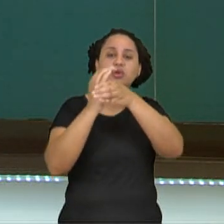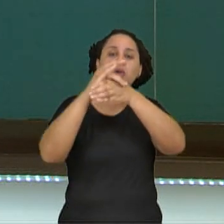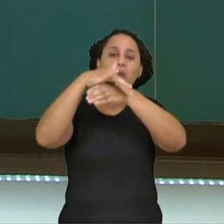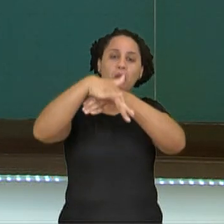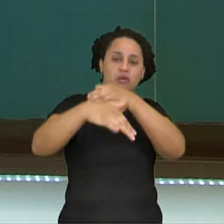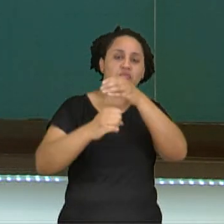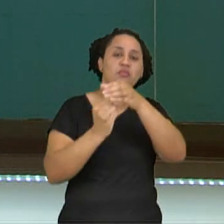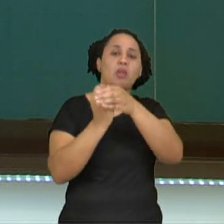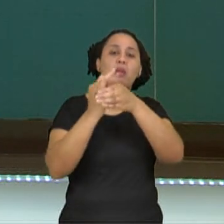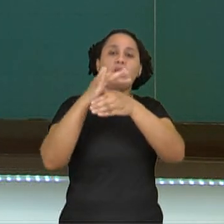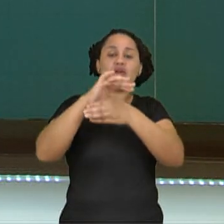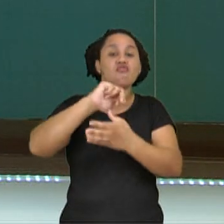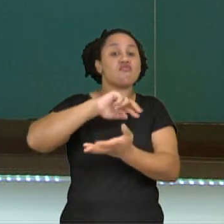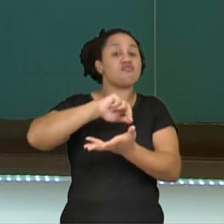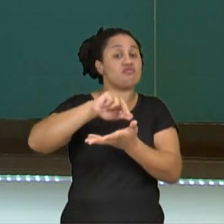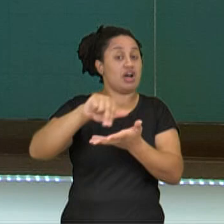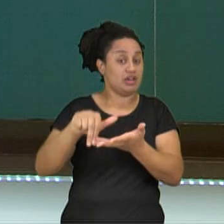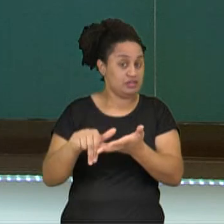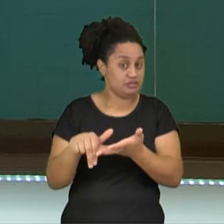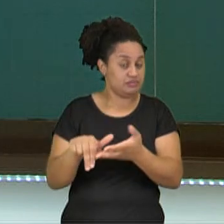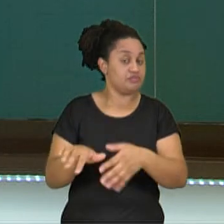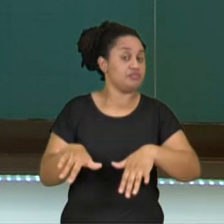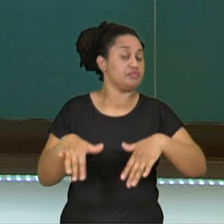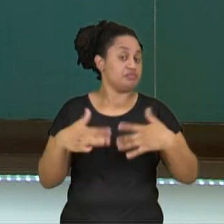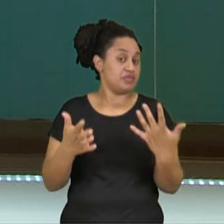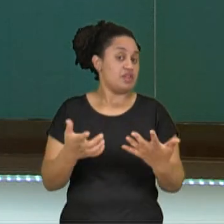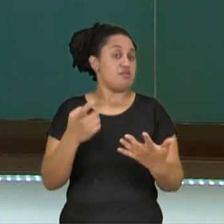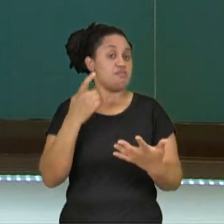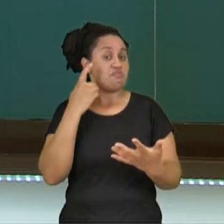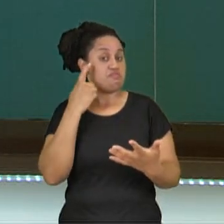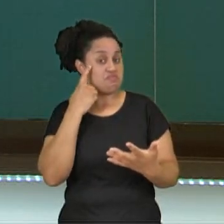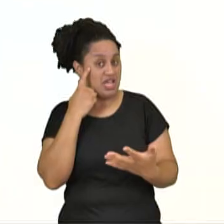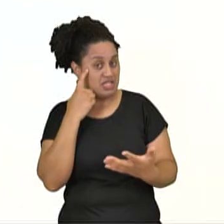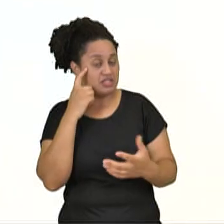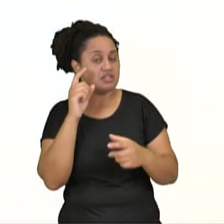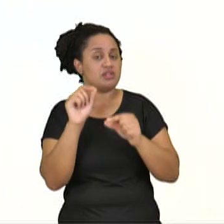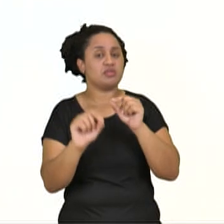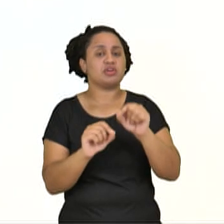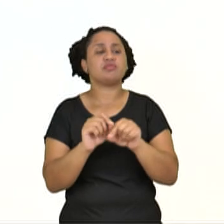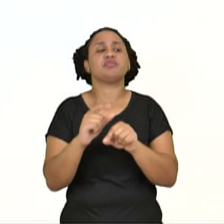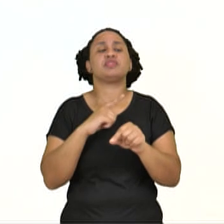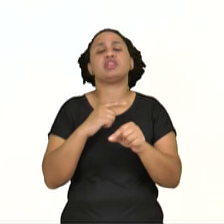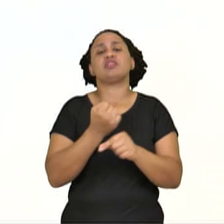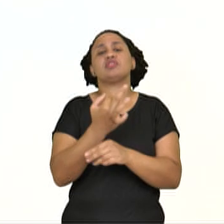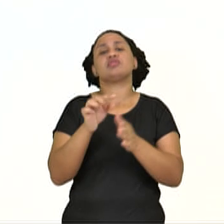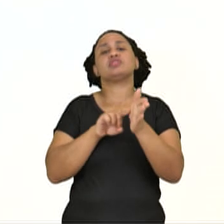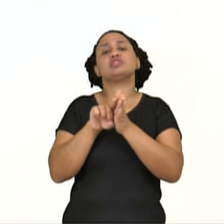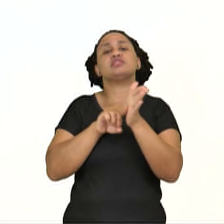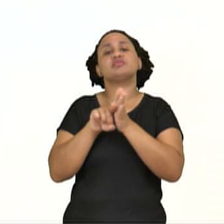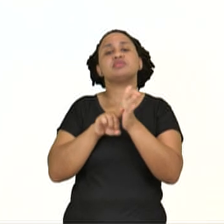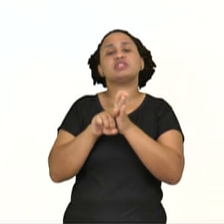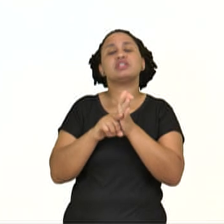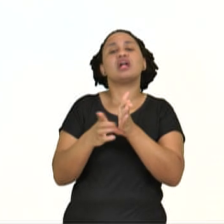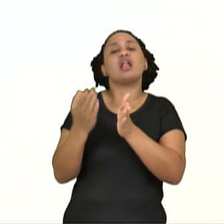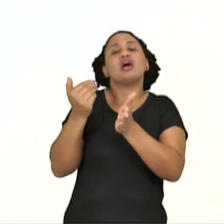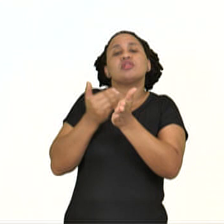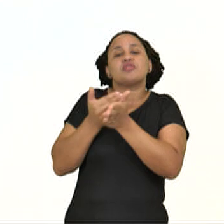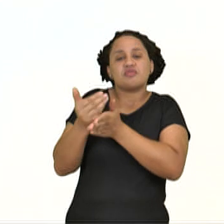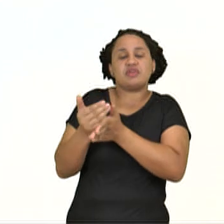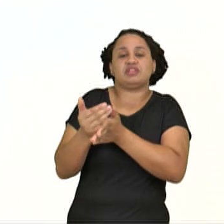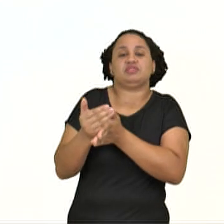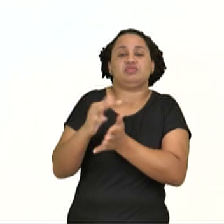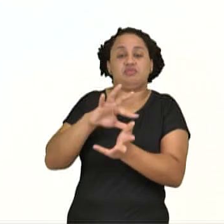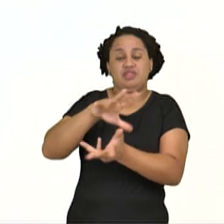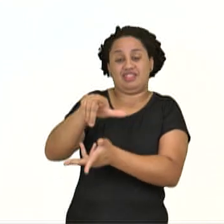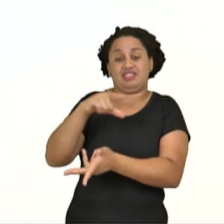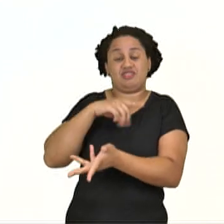Então, tem-se a ideia, estudos, que no início o nosso planeta tinha muitos